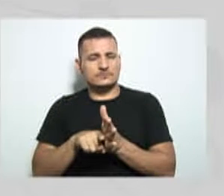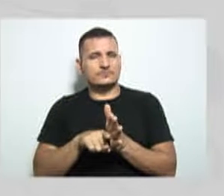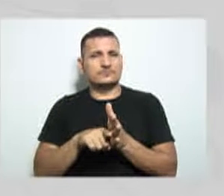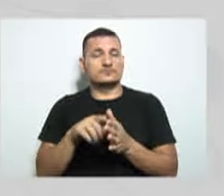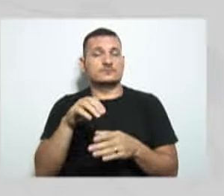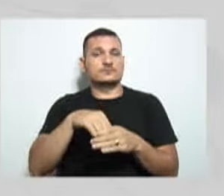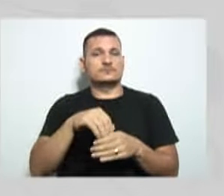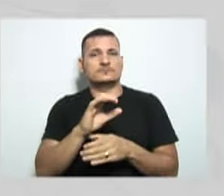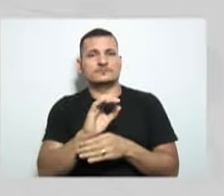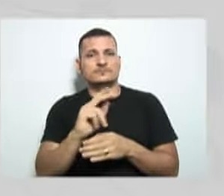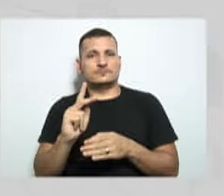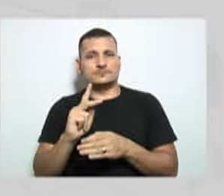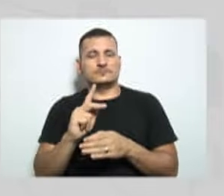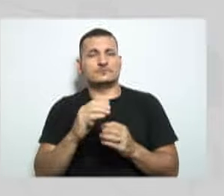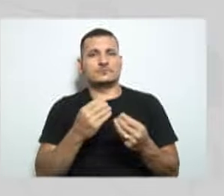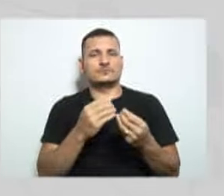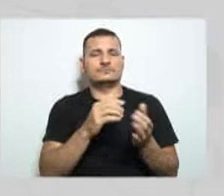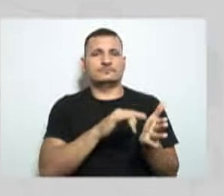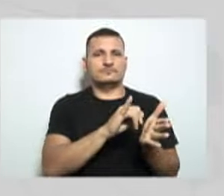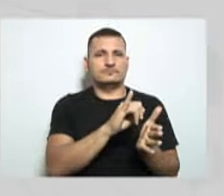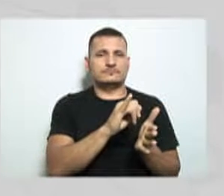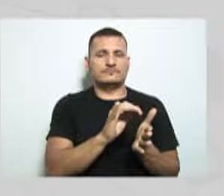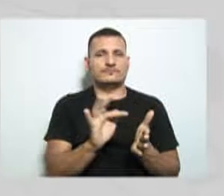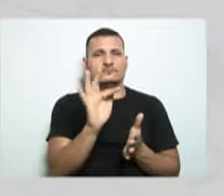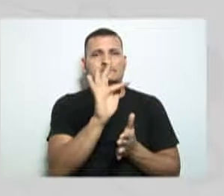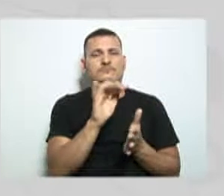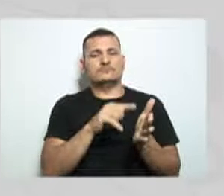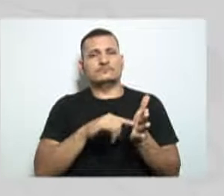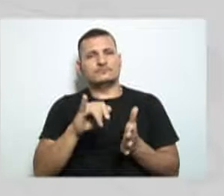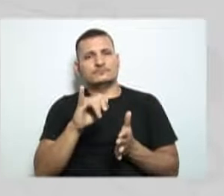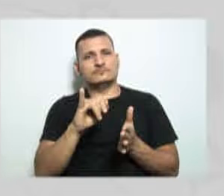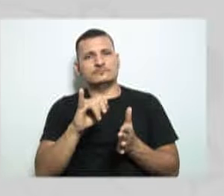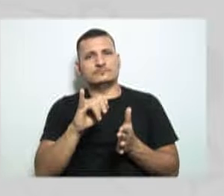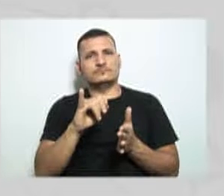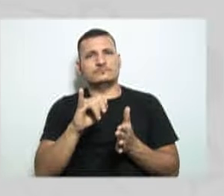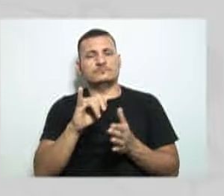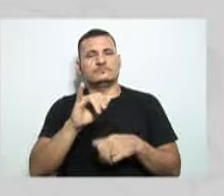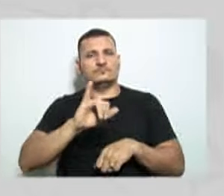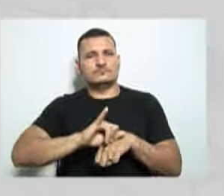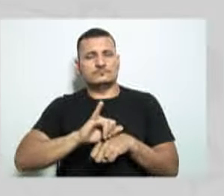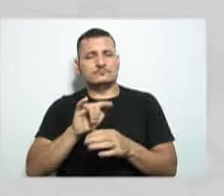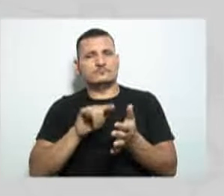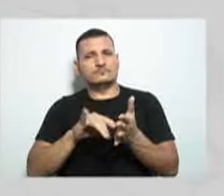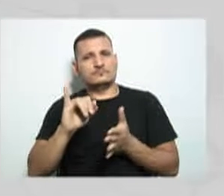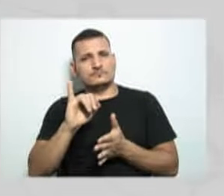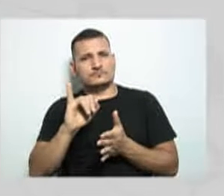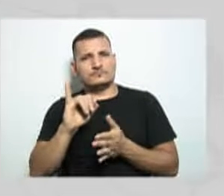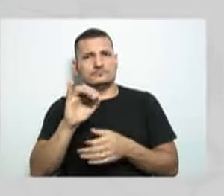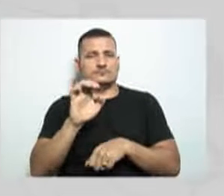seja, vamos trabalhar os tributos federais, estaduais e municipais.